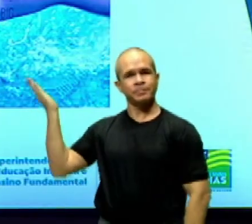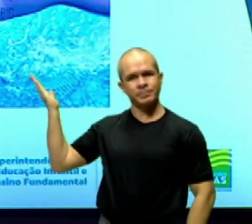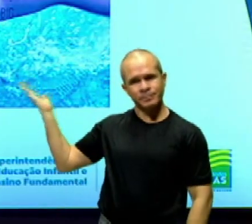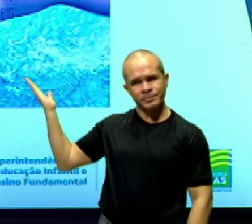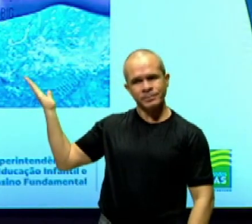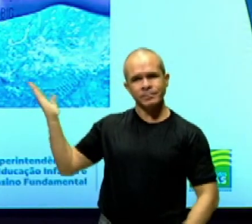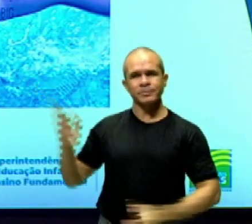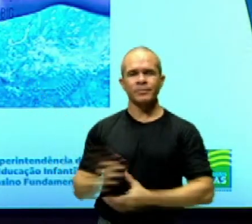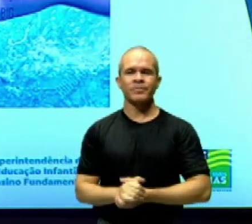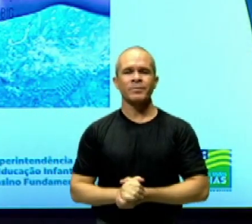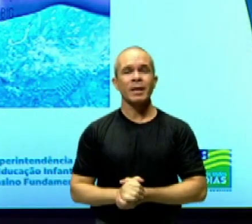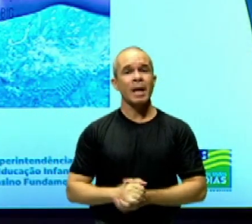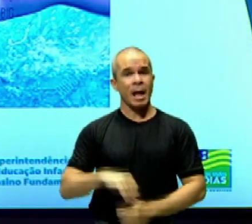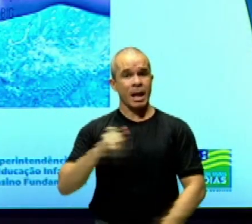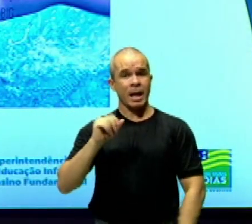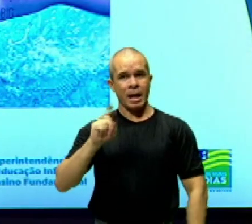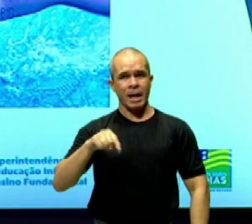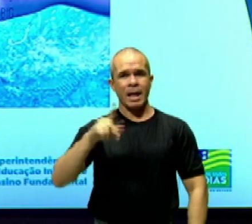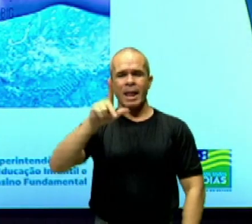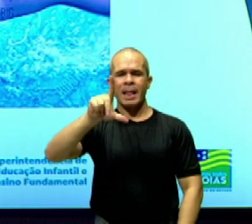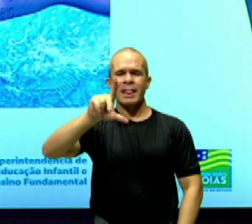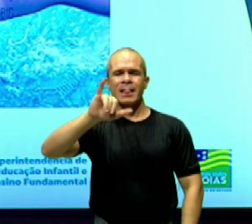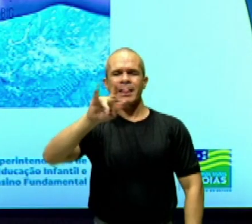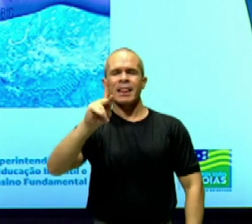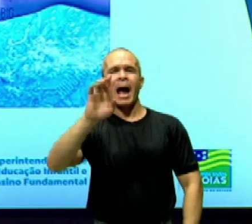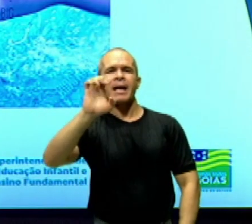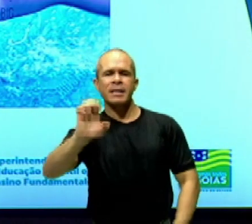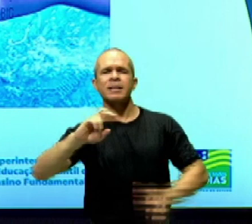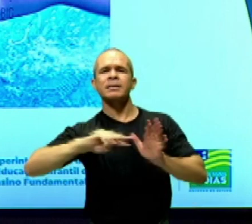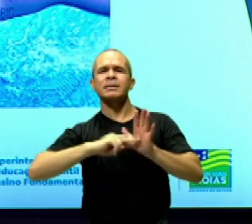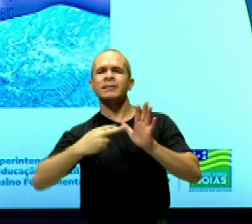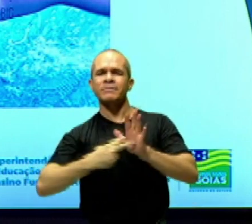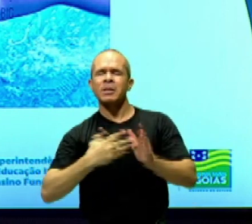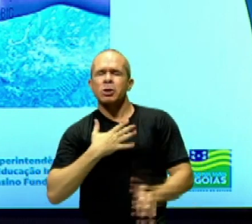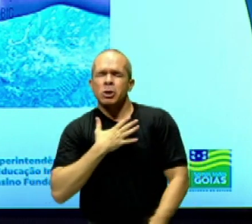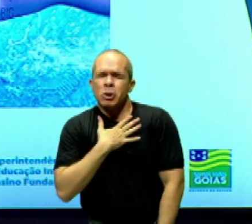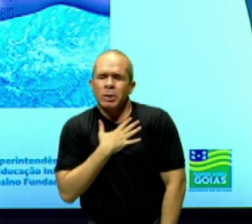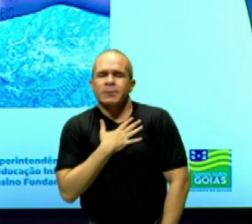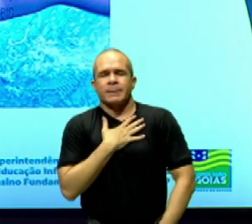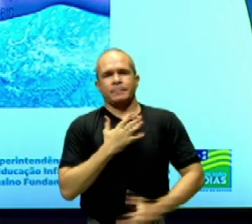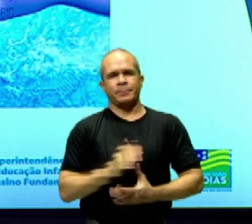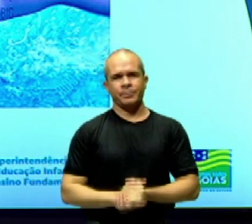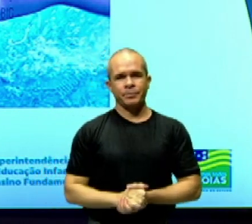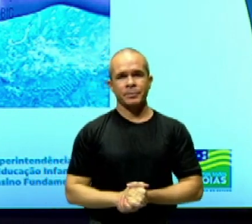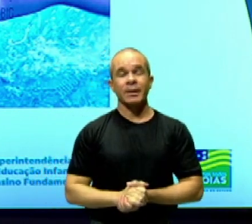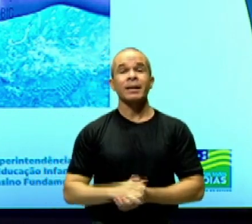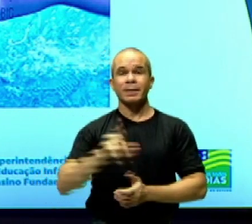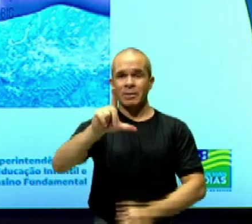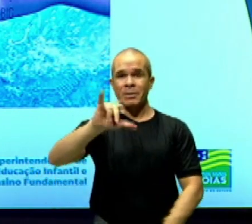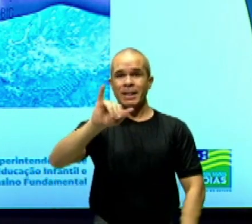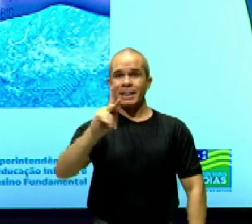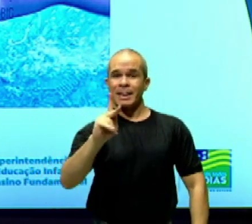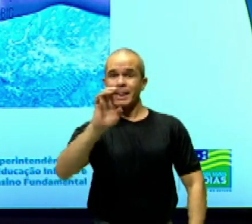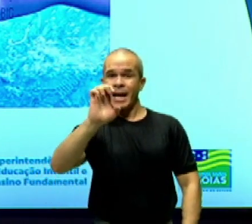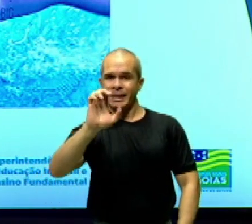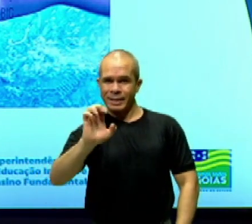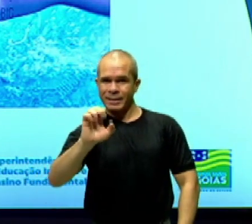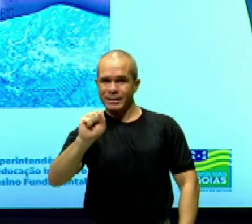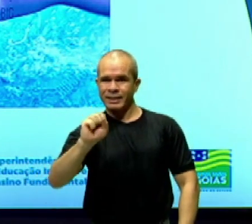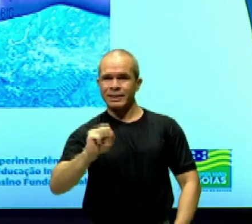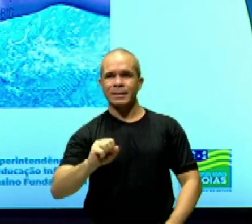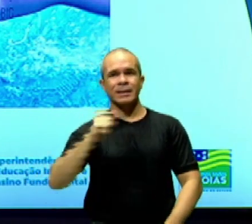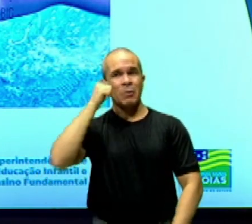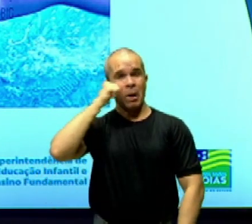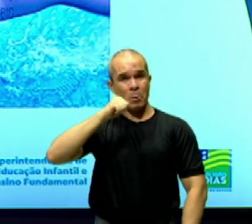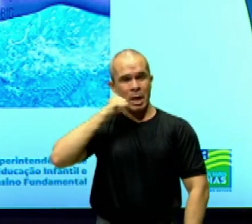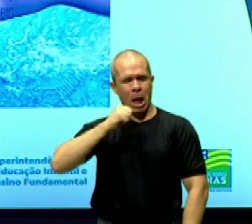I like chocolate. Esse like aqui significa o quê? Gostar. Então esse like, olha aqui, she likes